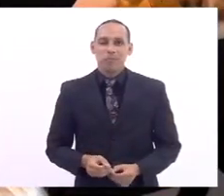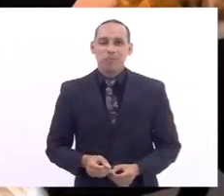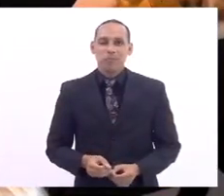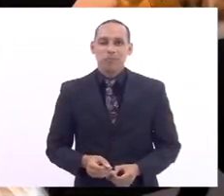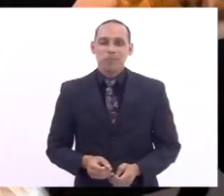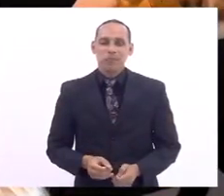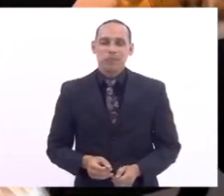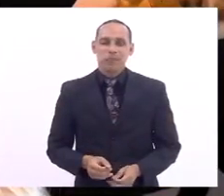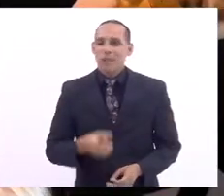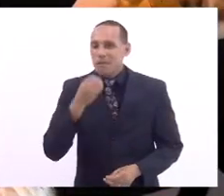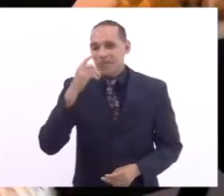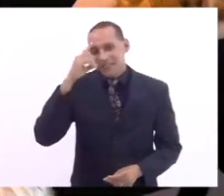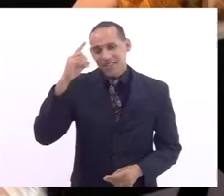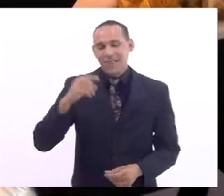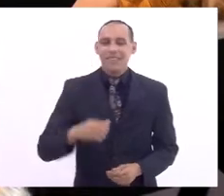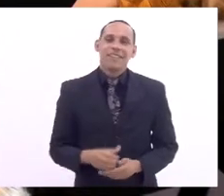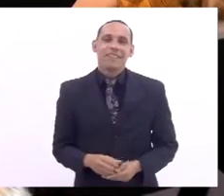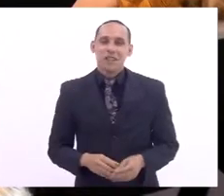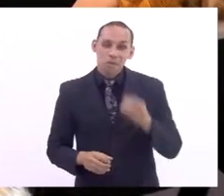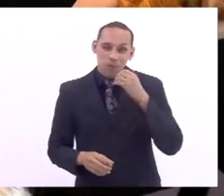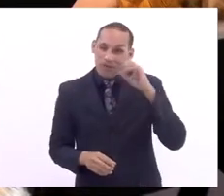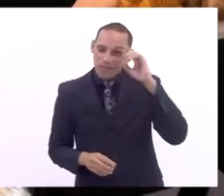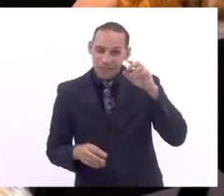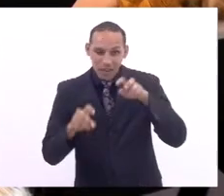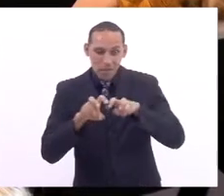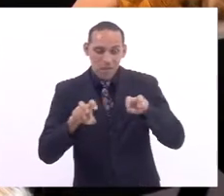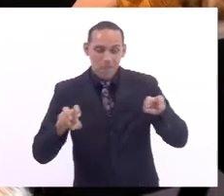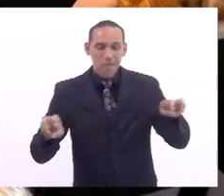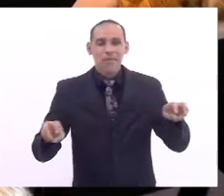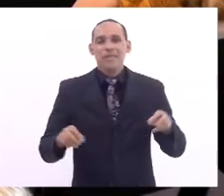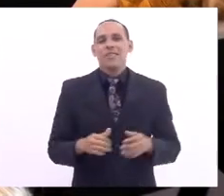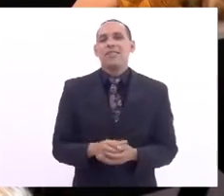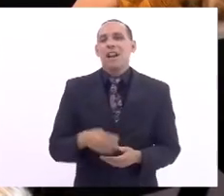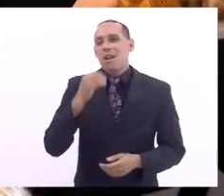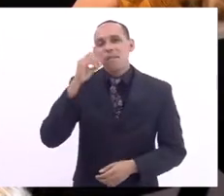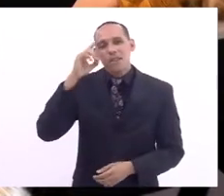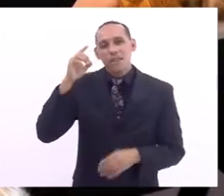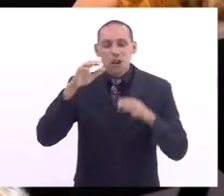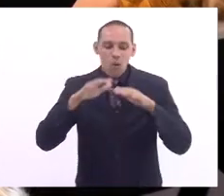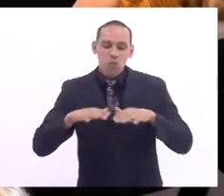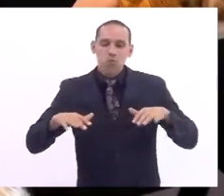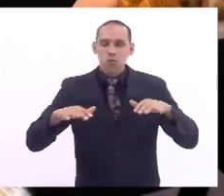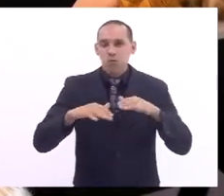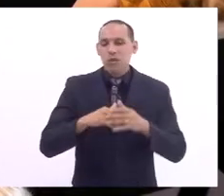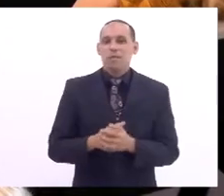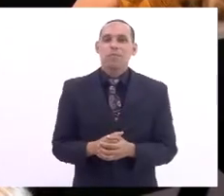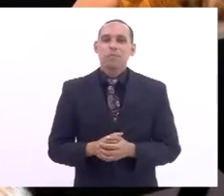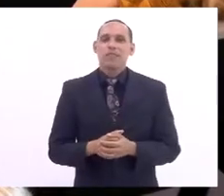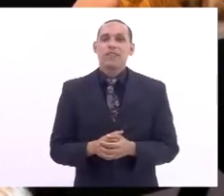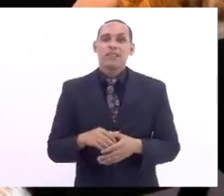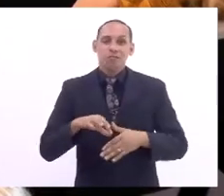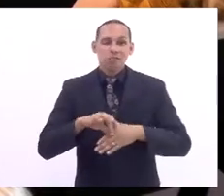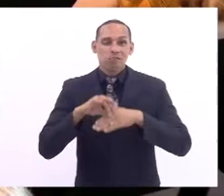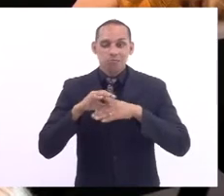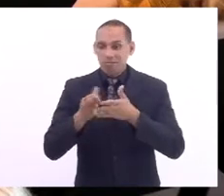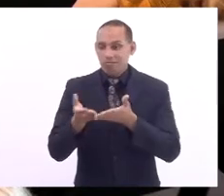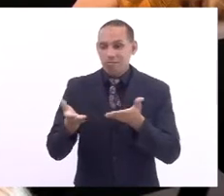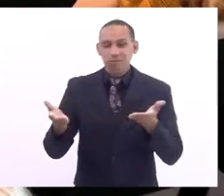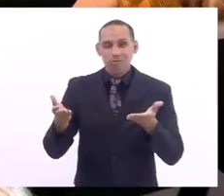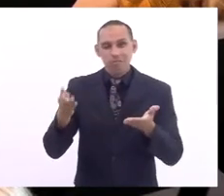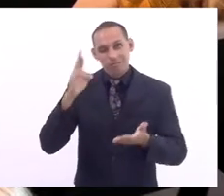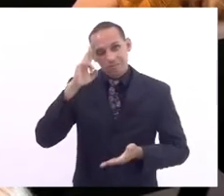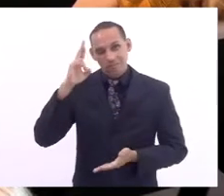tudo bom Bom dia Bom dia mesa bom dia a todos e todas as lideranças que estão aqui